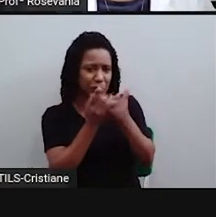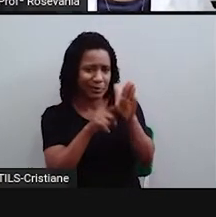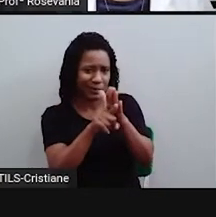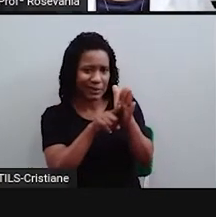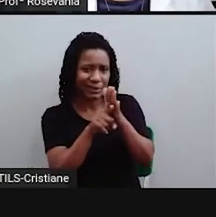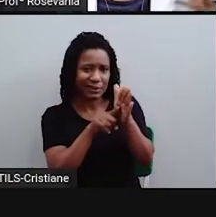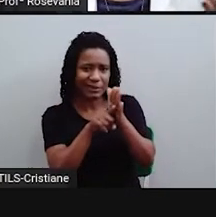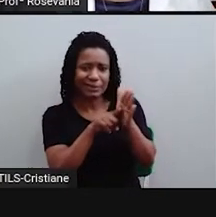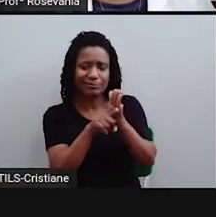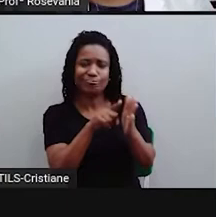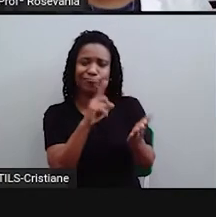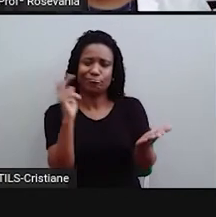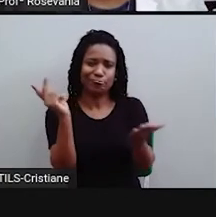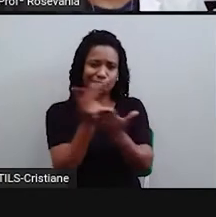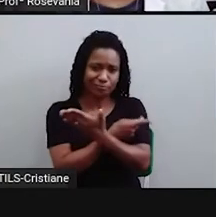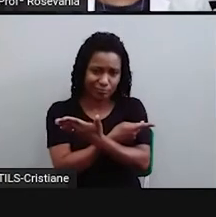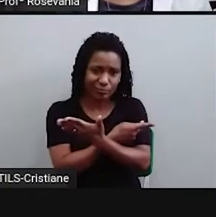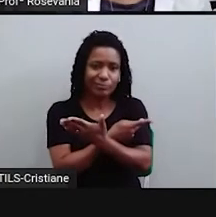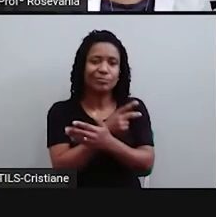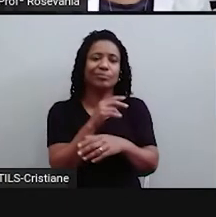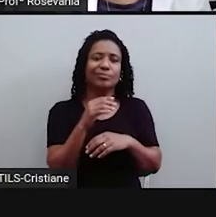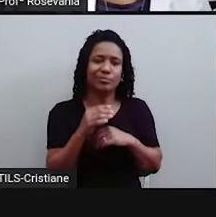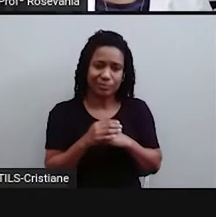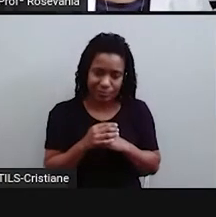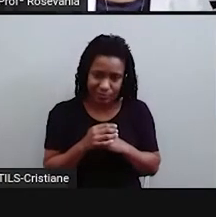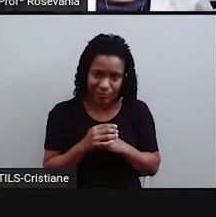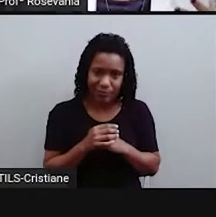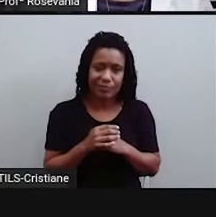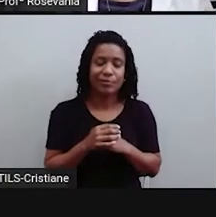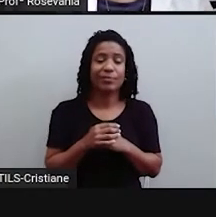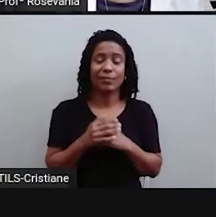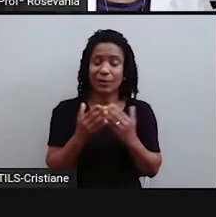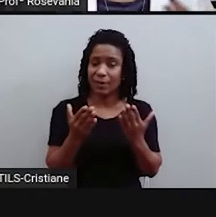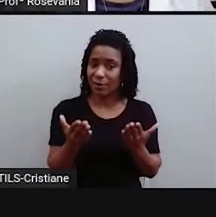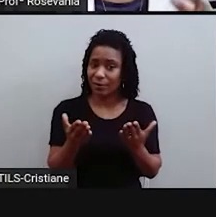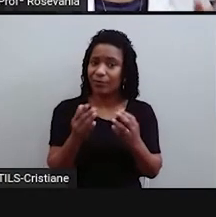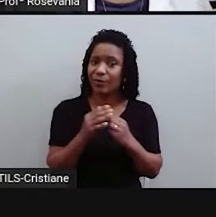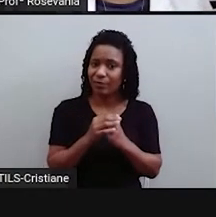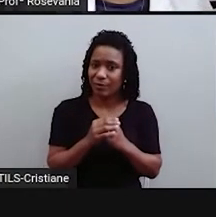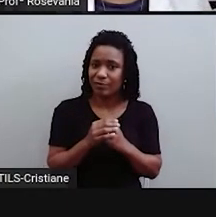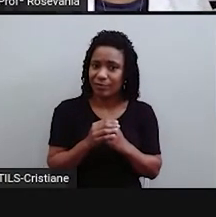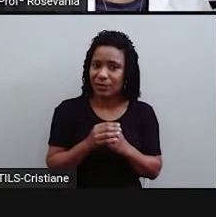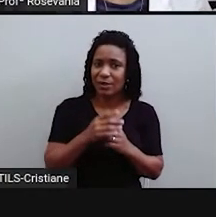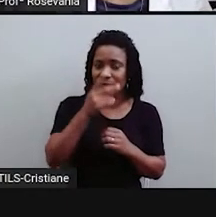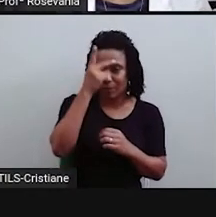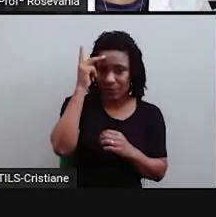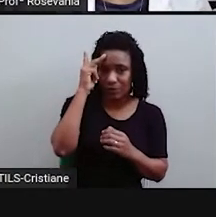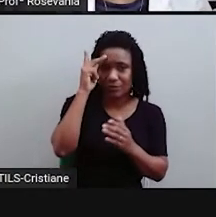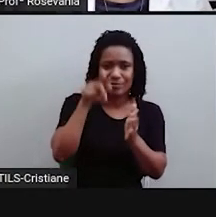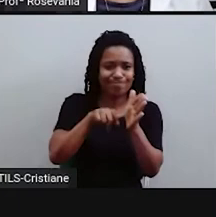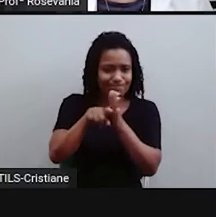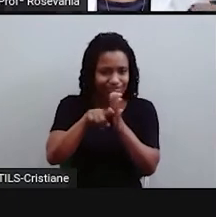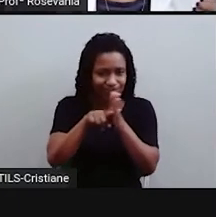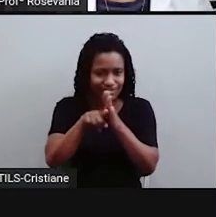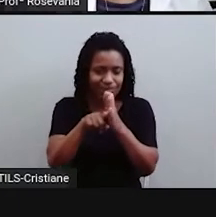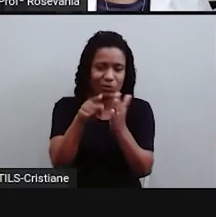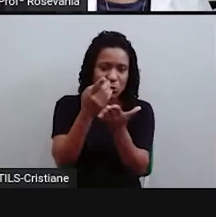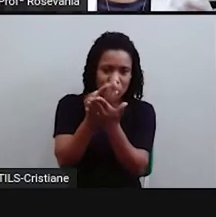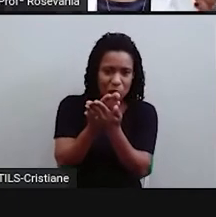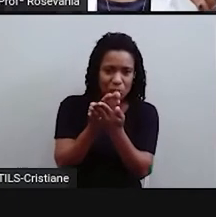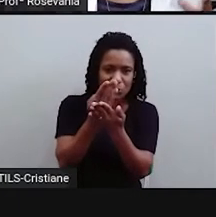mas que na realidade a gente sabe que a Terra não é o centro do universo. Mas o homem vem caminhando, né, nesse sentido